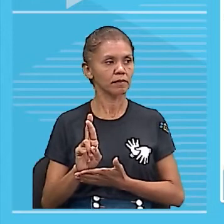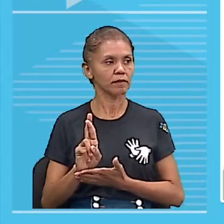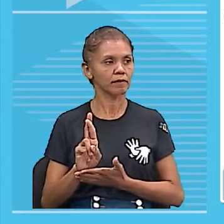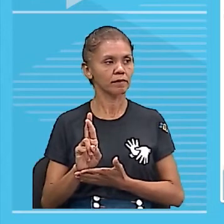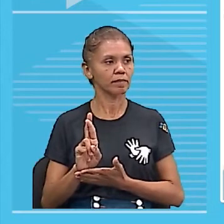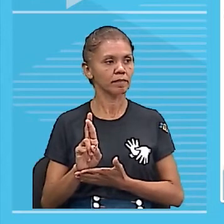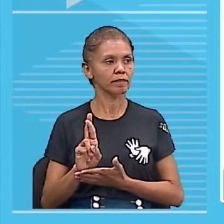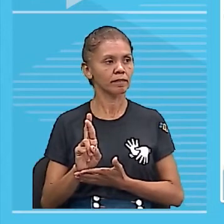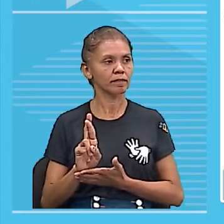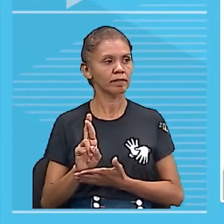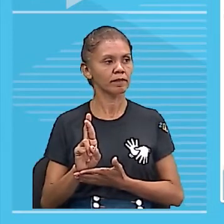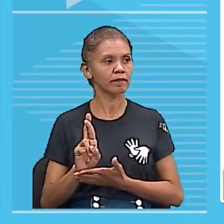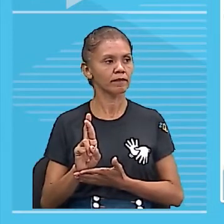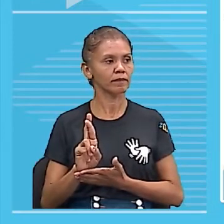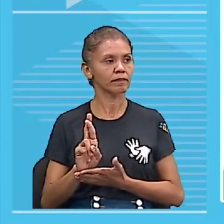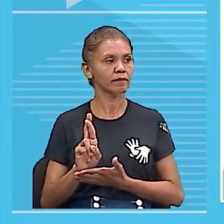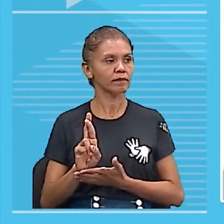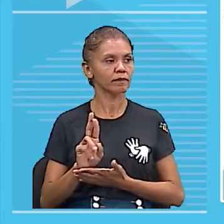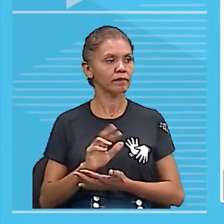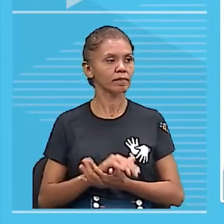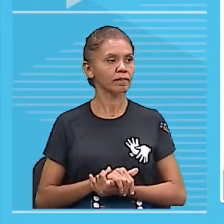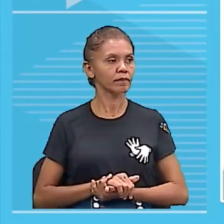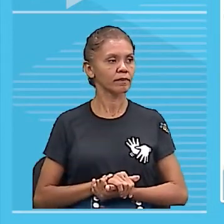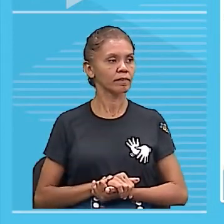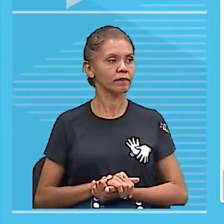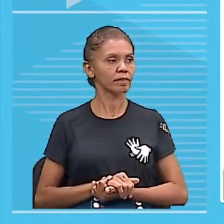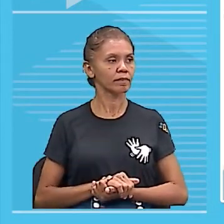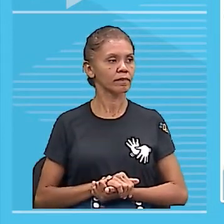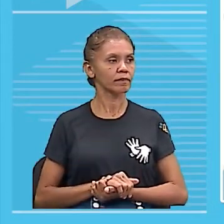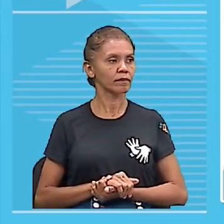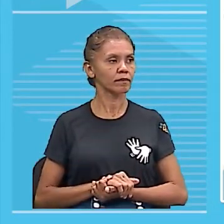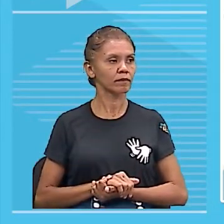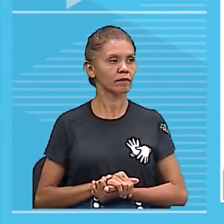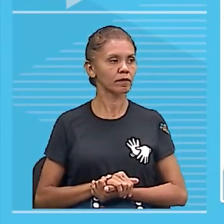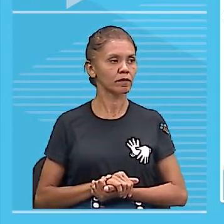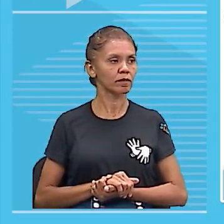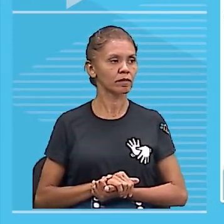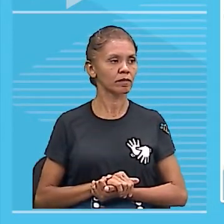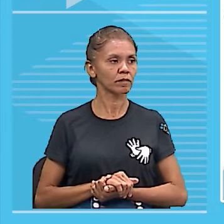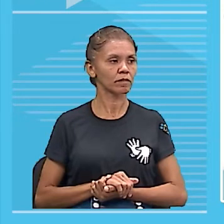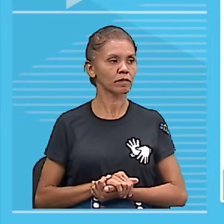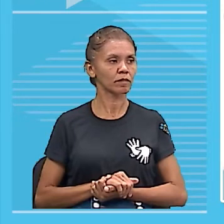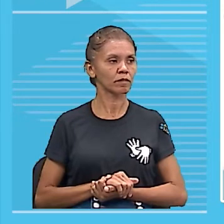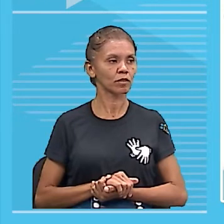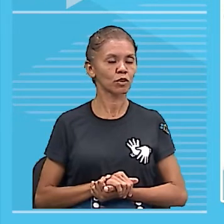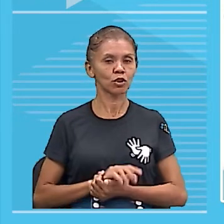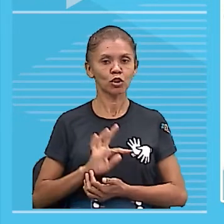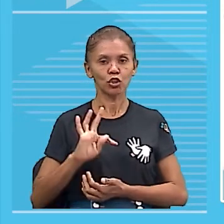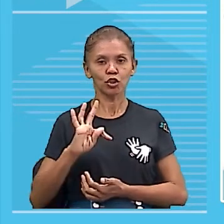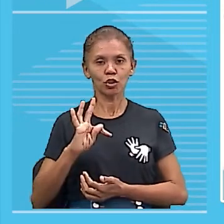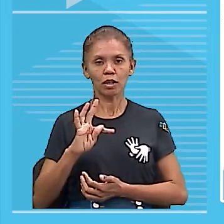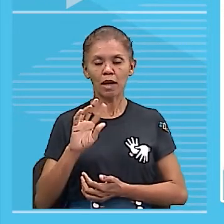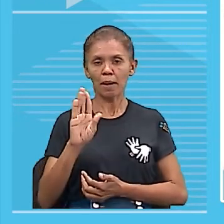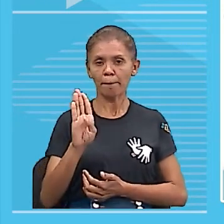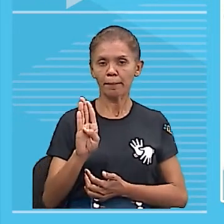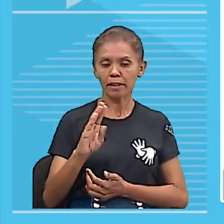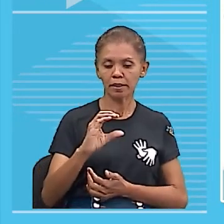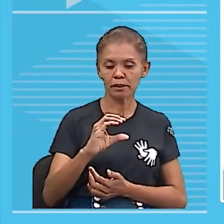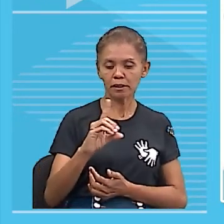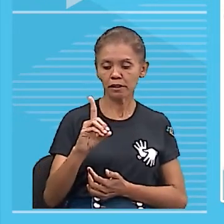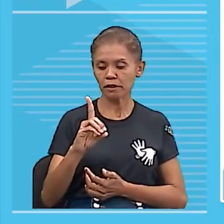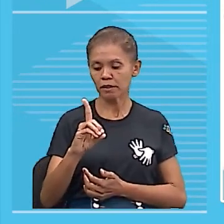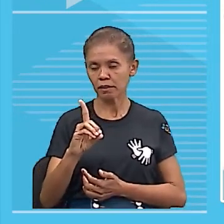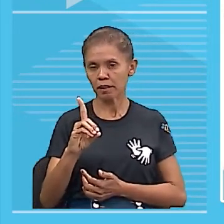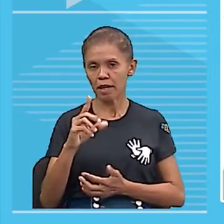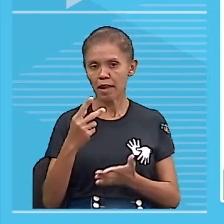a Tá certo e aí todas as outras estão errados Porque estão